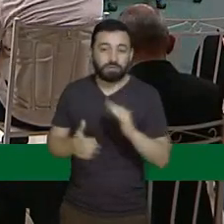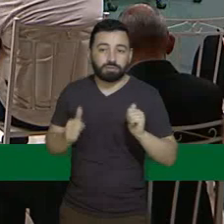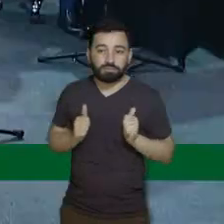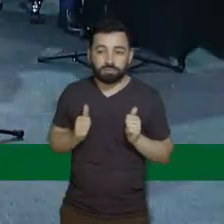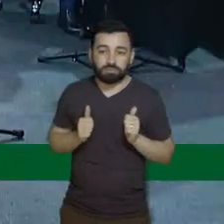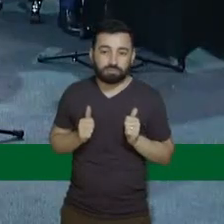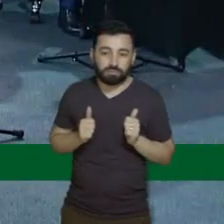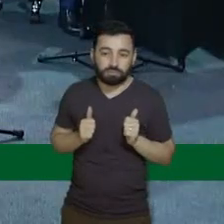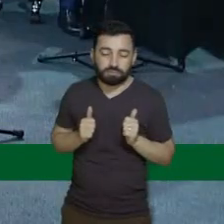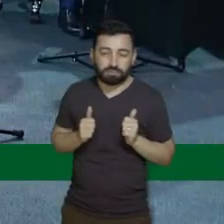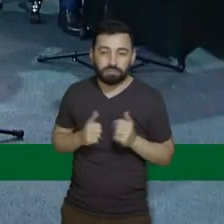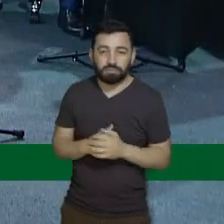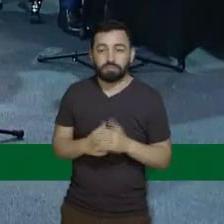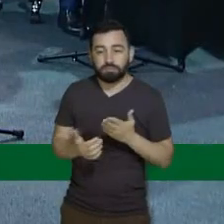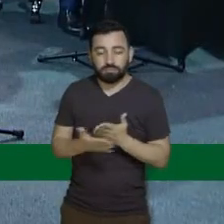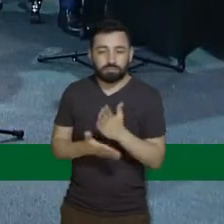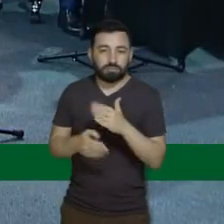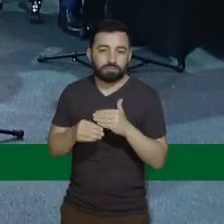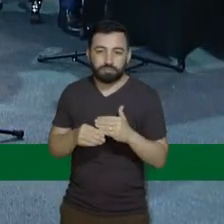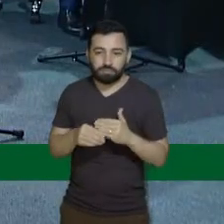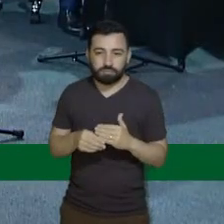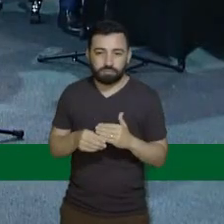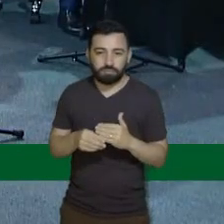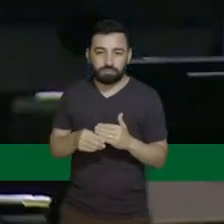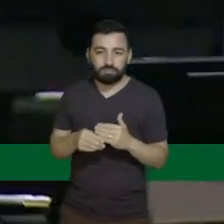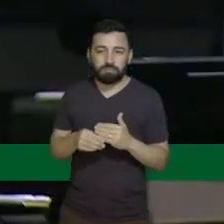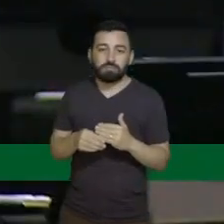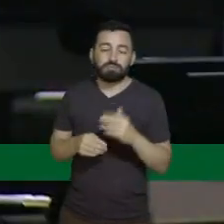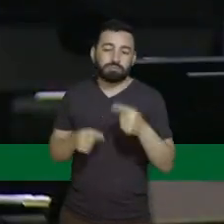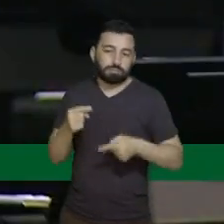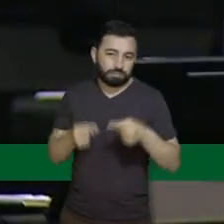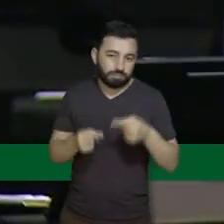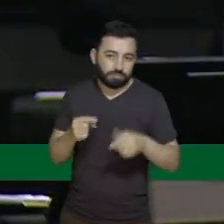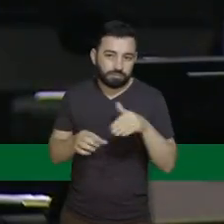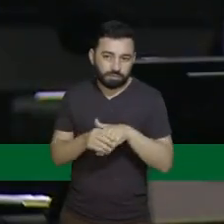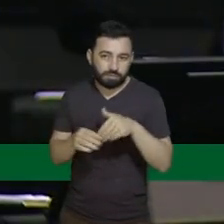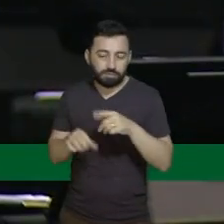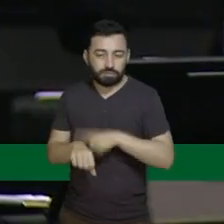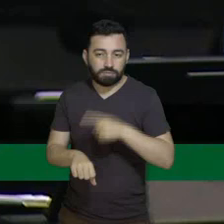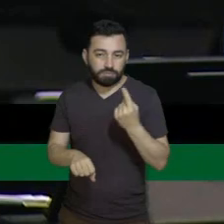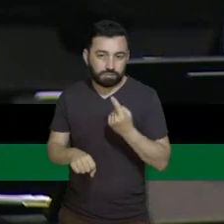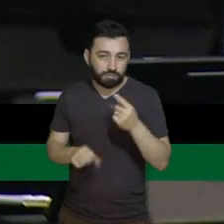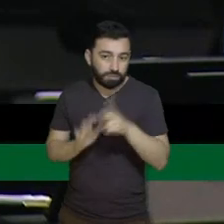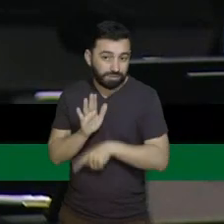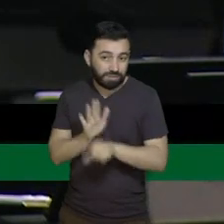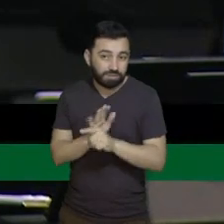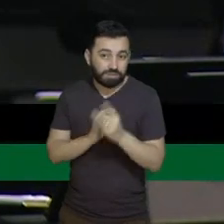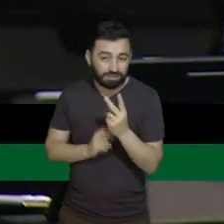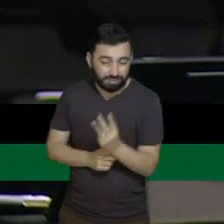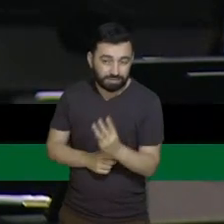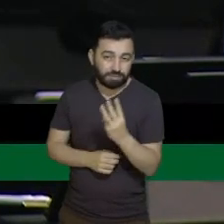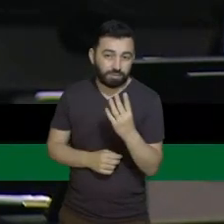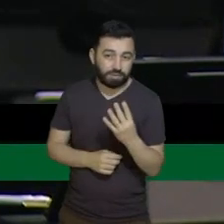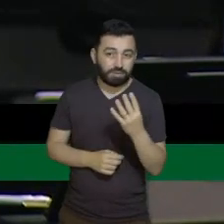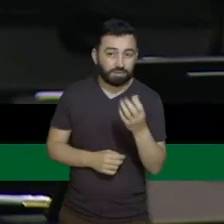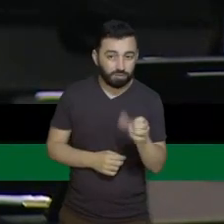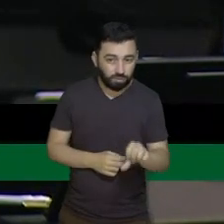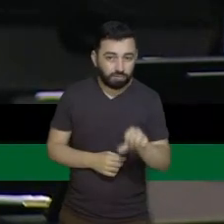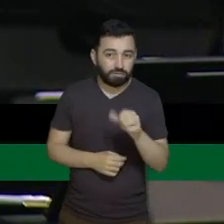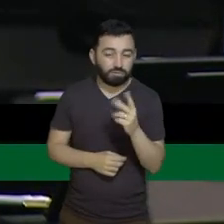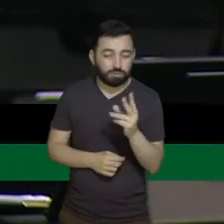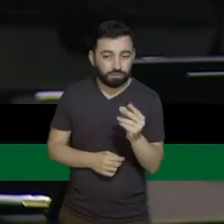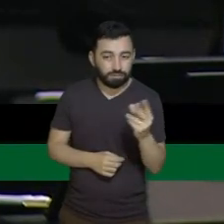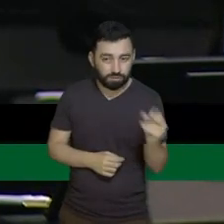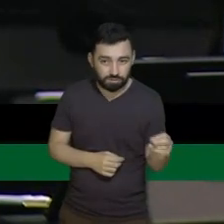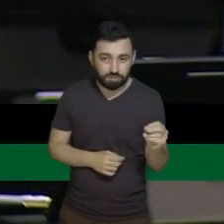encontram. Aprovado por unanimidade. Discussão e votação em turno único do projeto de lei 349/2020, autor deputado Altair